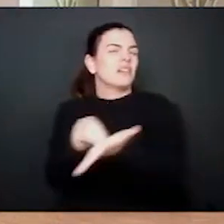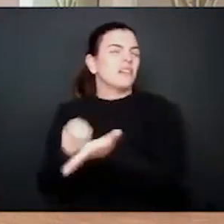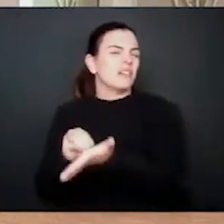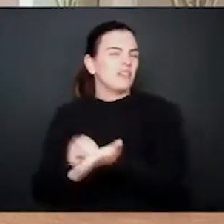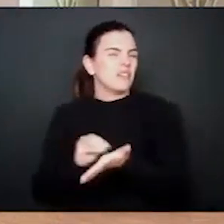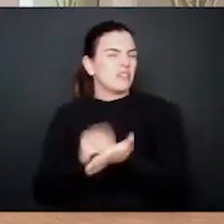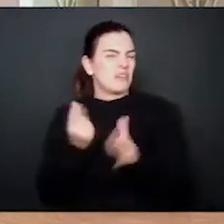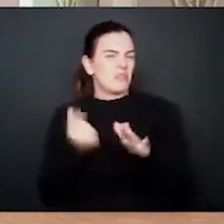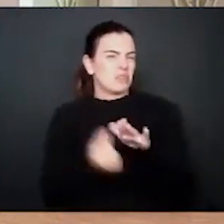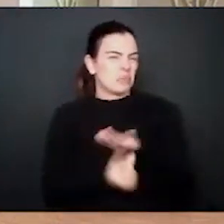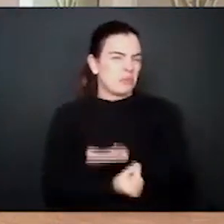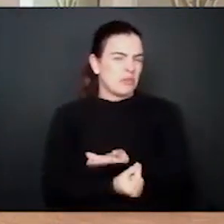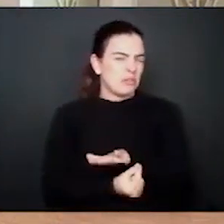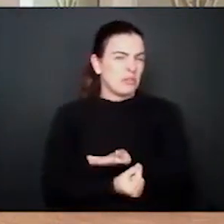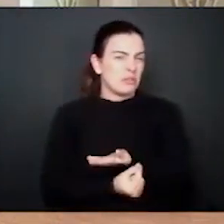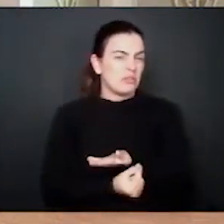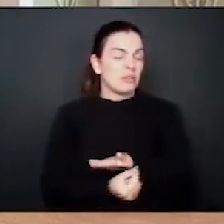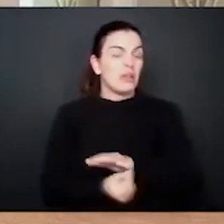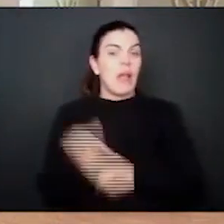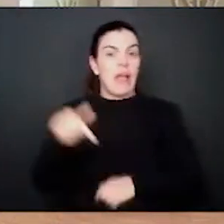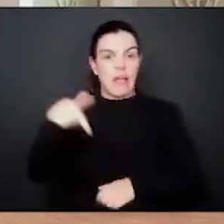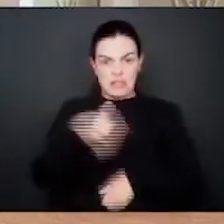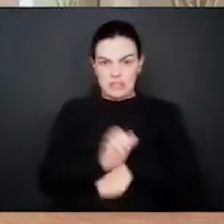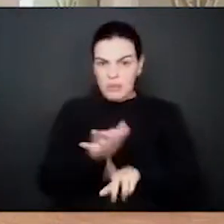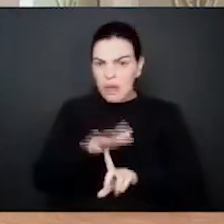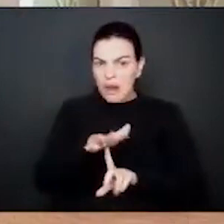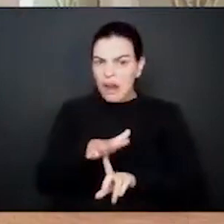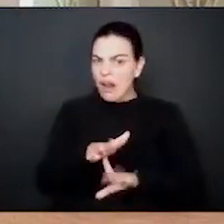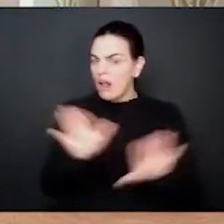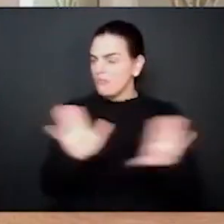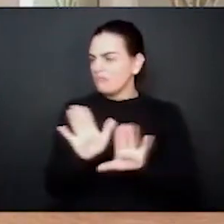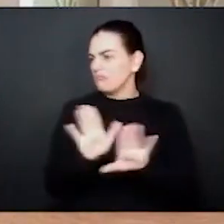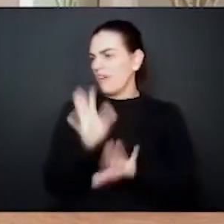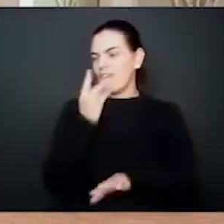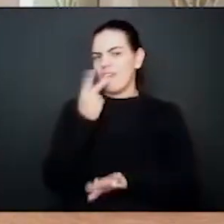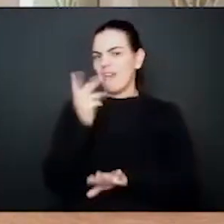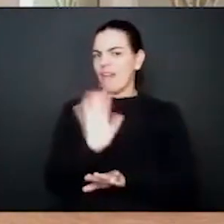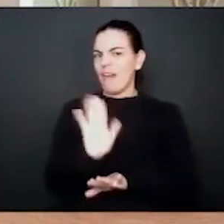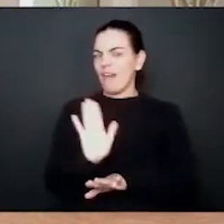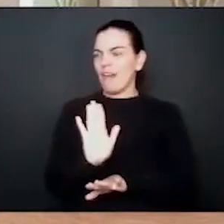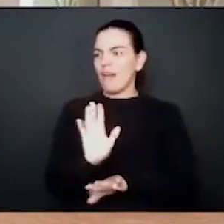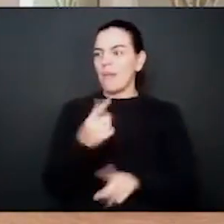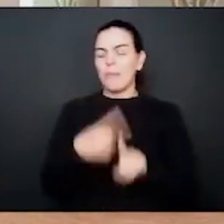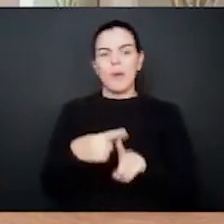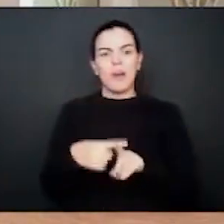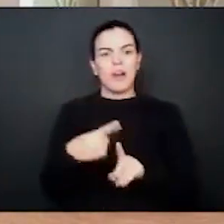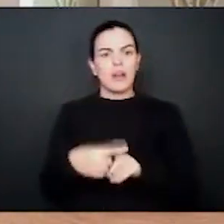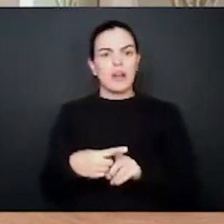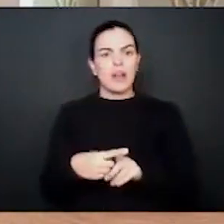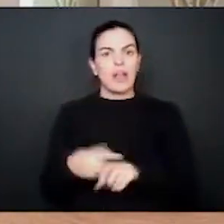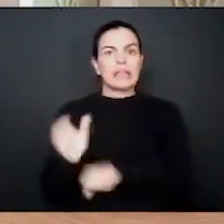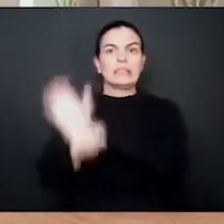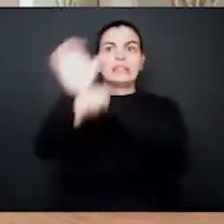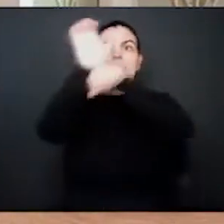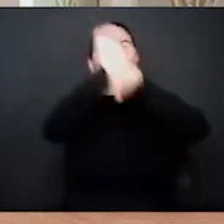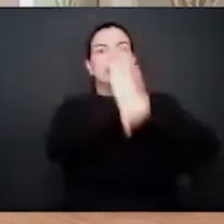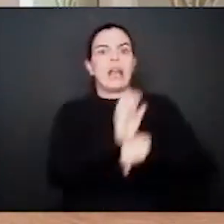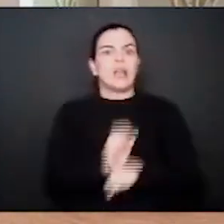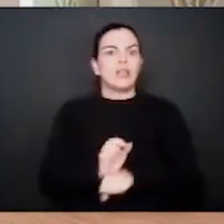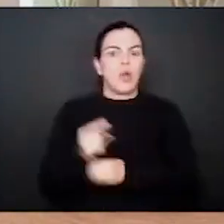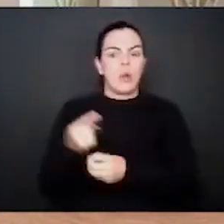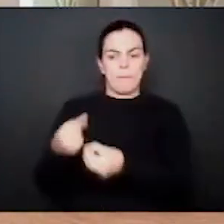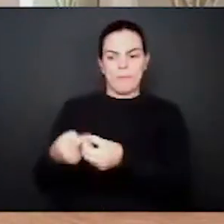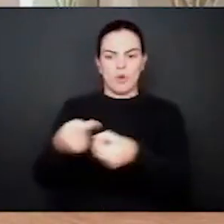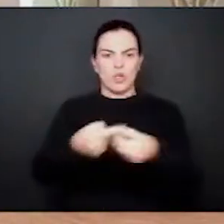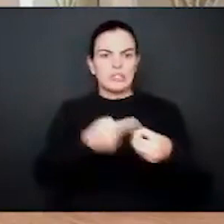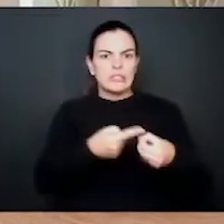pega a maioria das cidades, Tito Zeglin, que não tem renda, criaram uma série de municípios que não têm